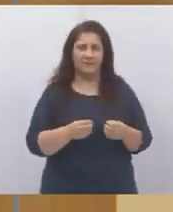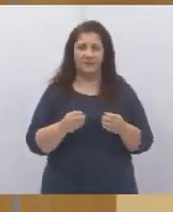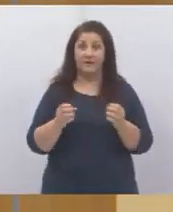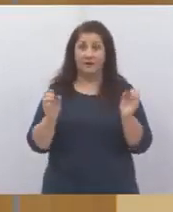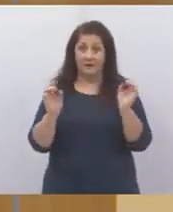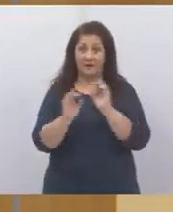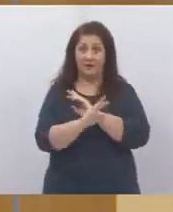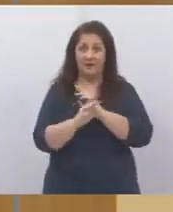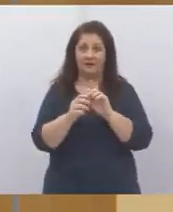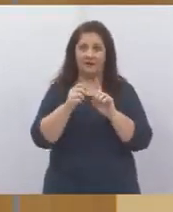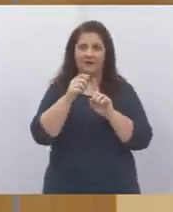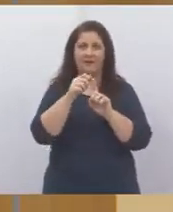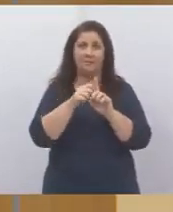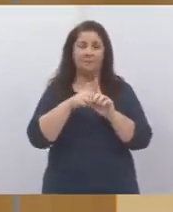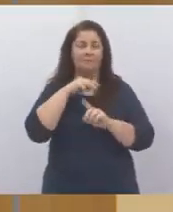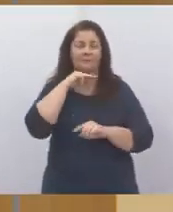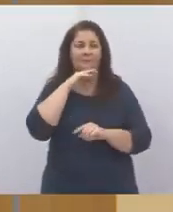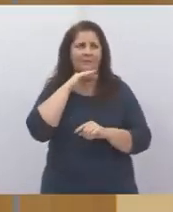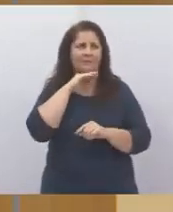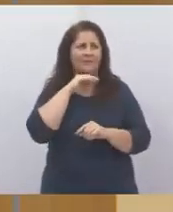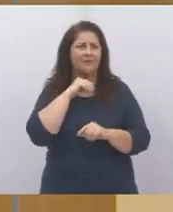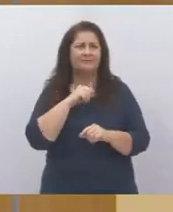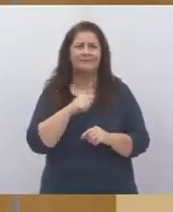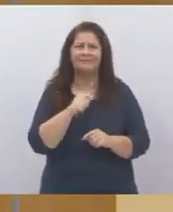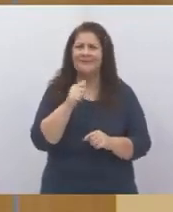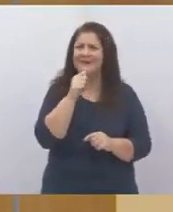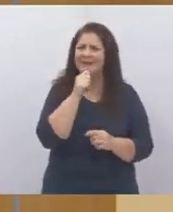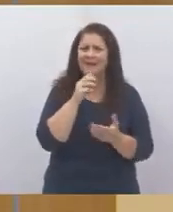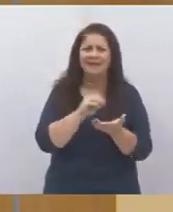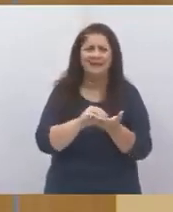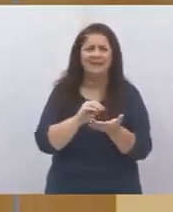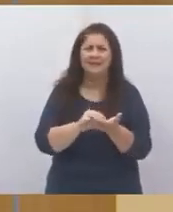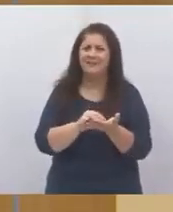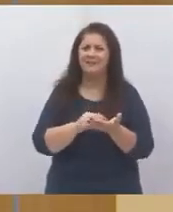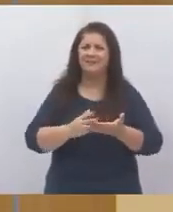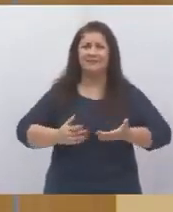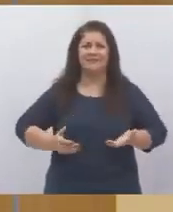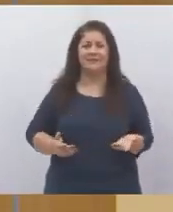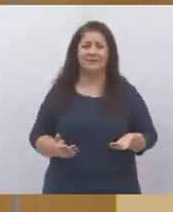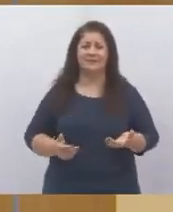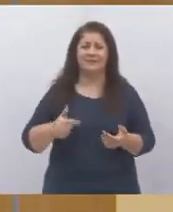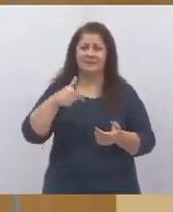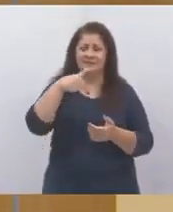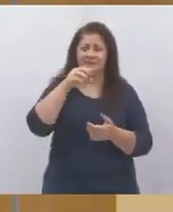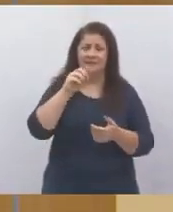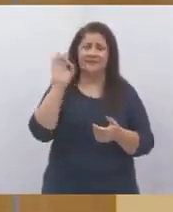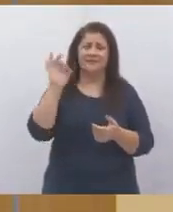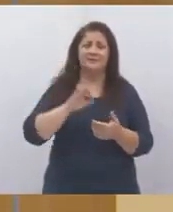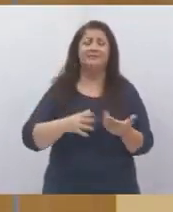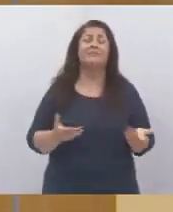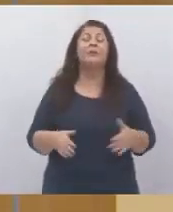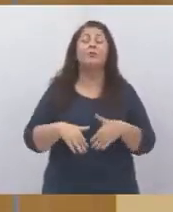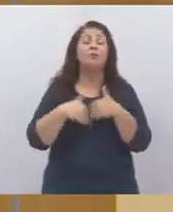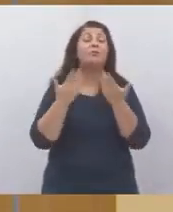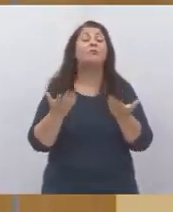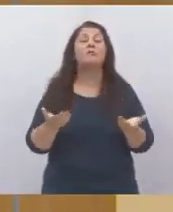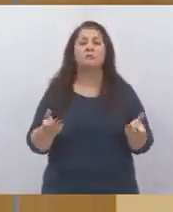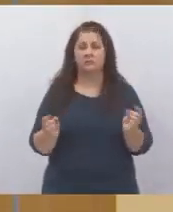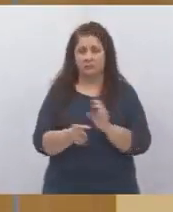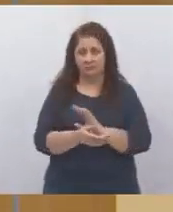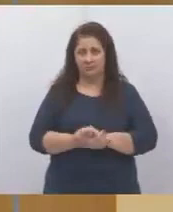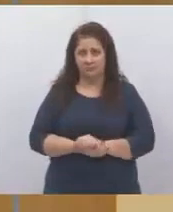mês de março tá crua terceira ponte foi setenta por cento da obra concluída quando será entregue